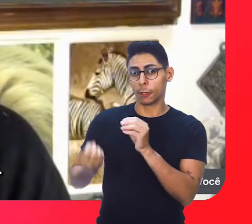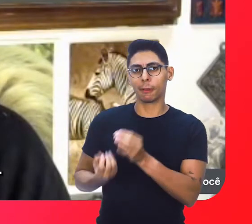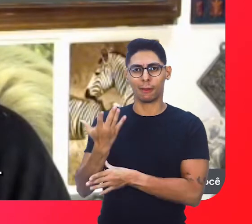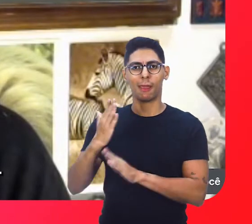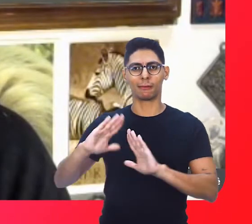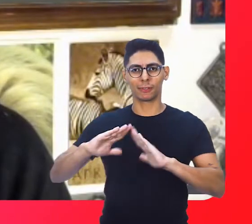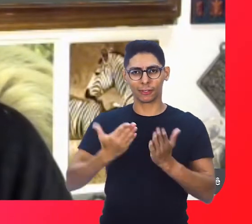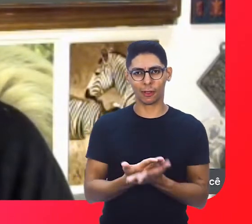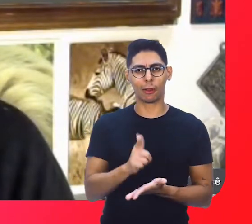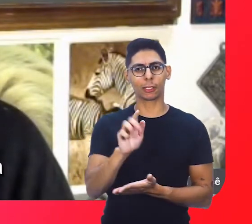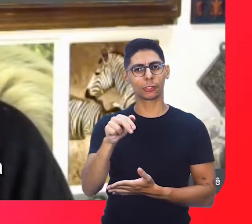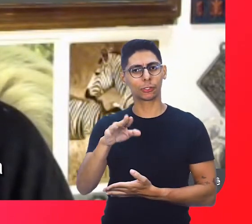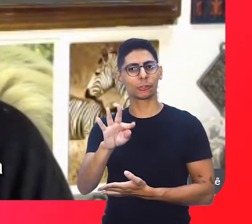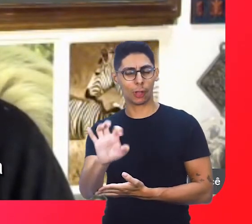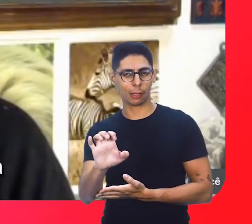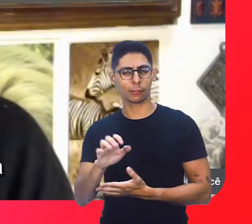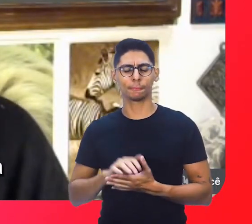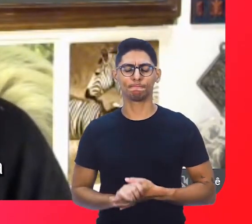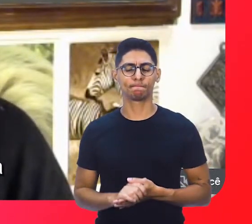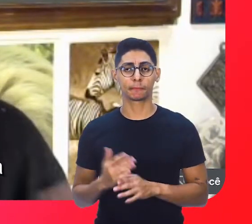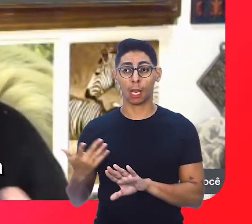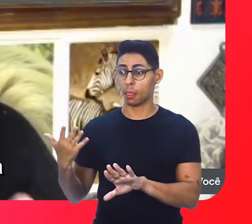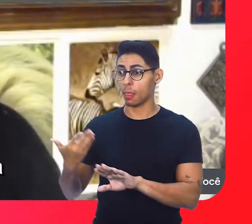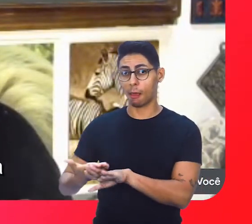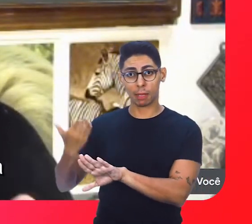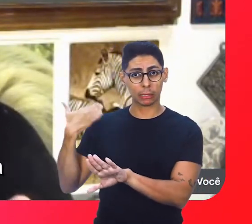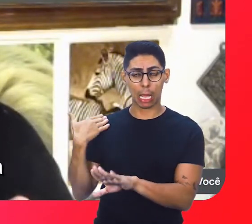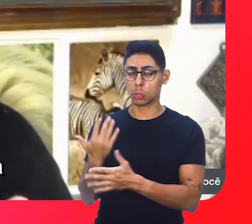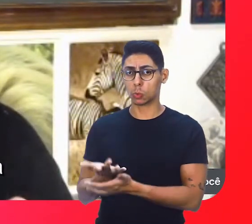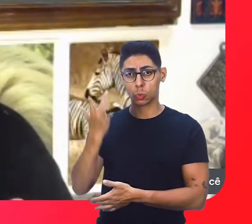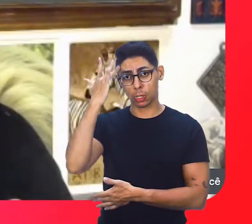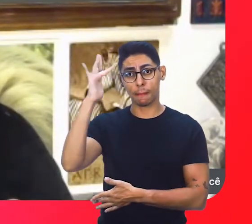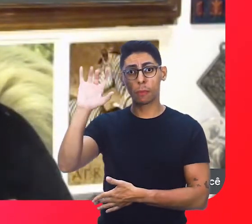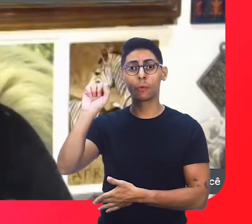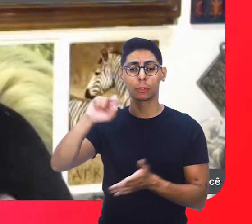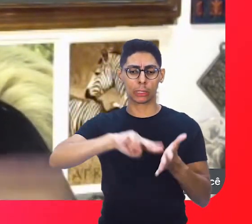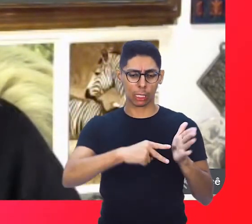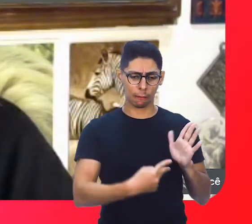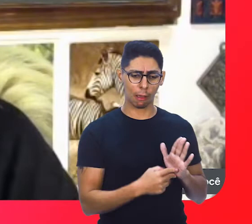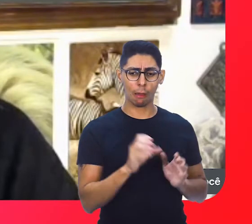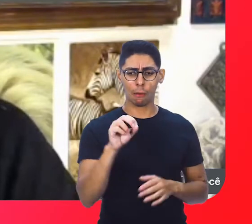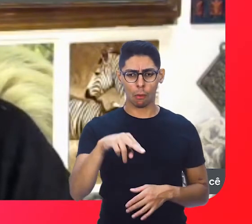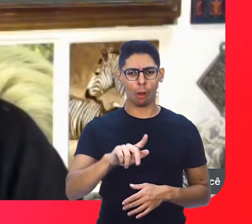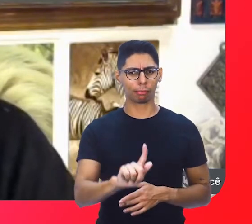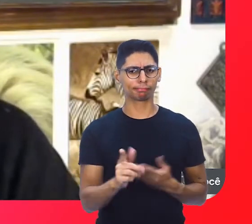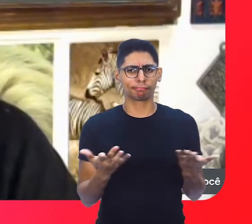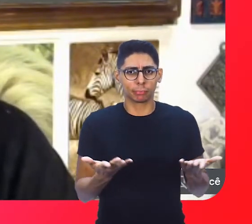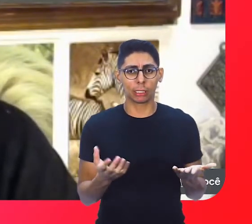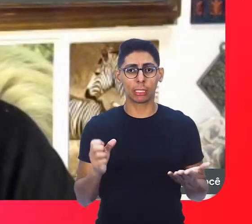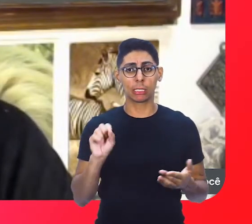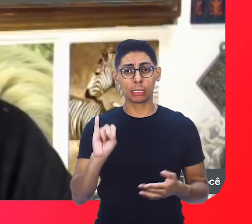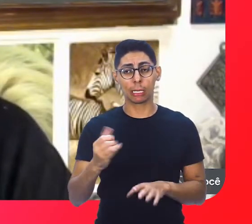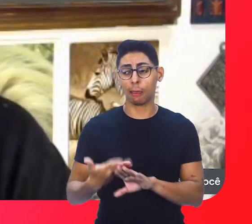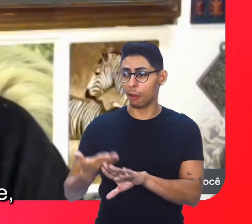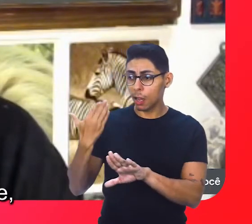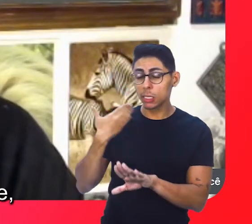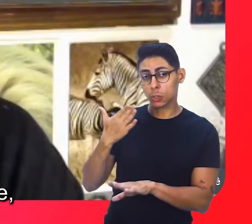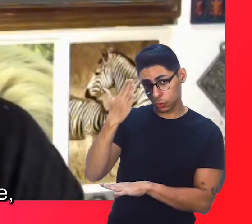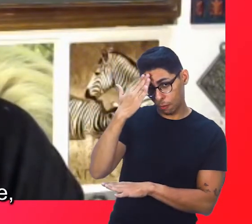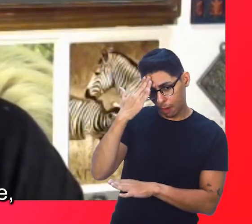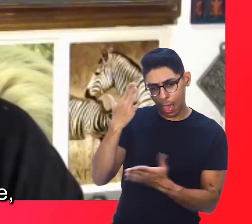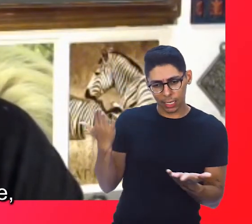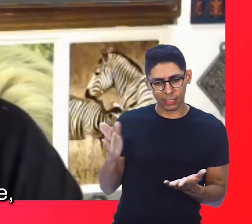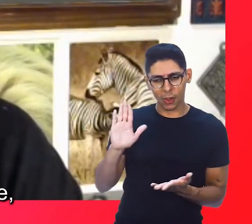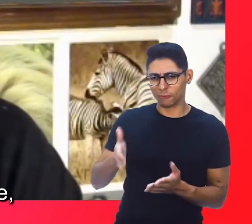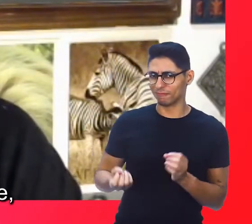de Gente, eu não tinha a menor ideia do que era uma ONG. Se eu soubesse, talvez não criasse. Porque quando você